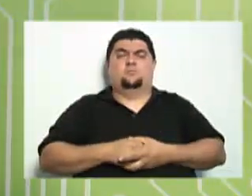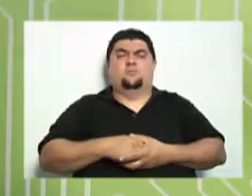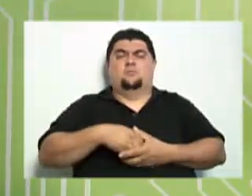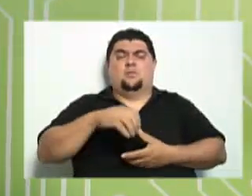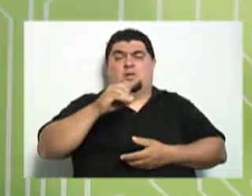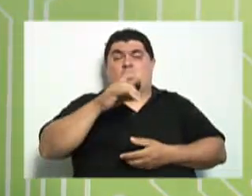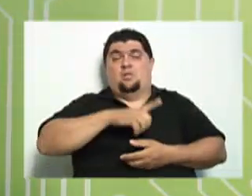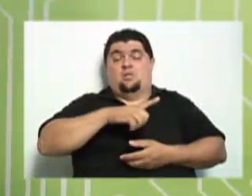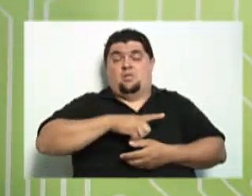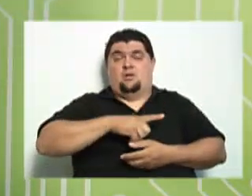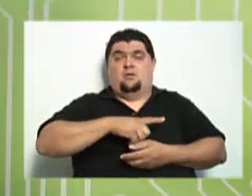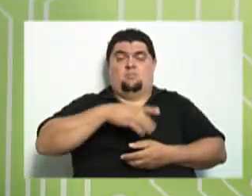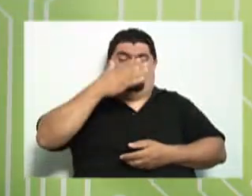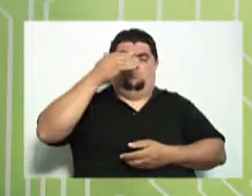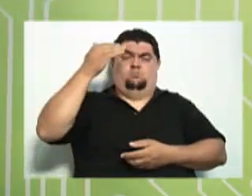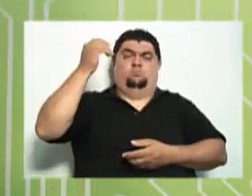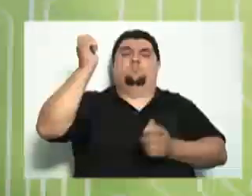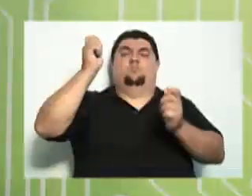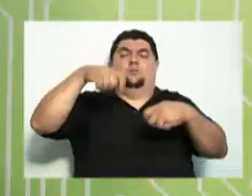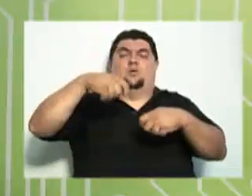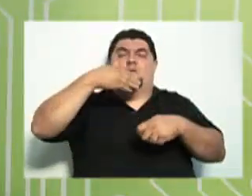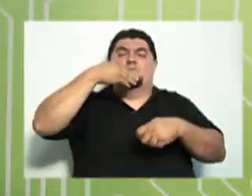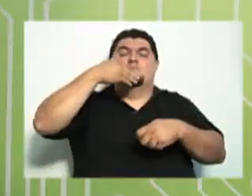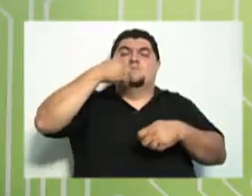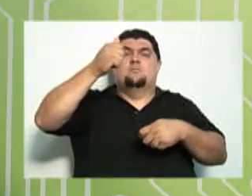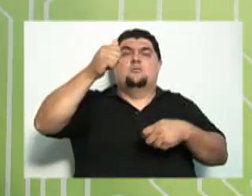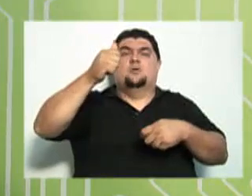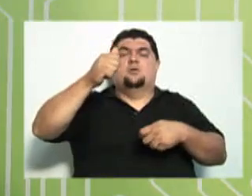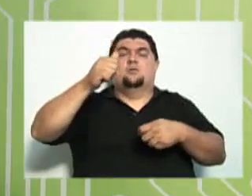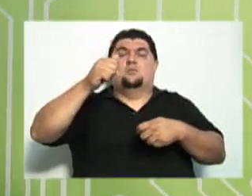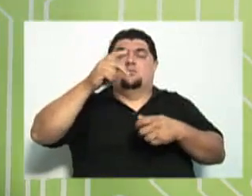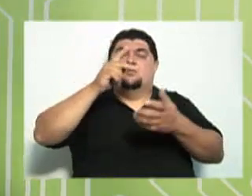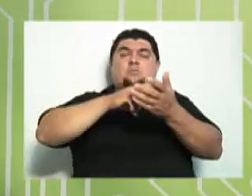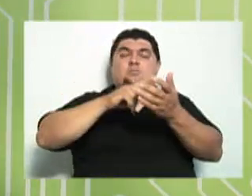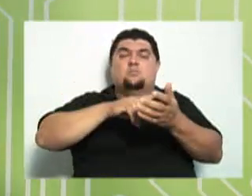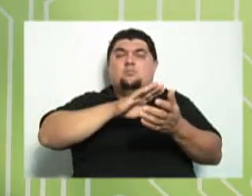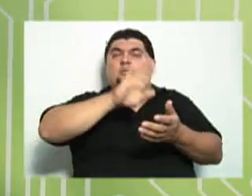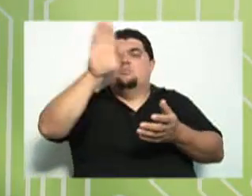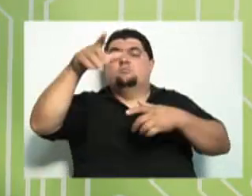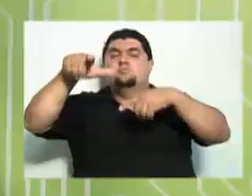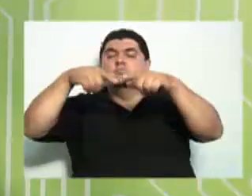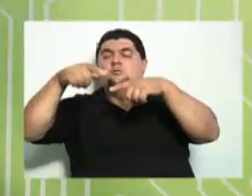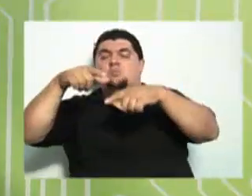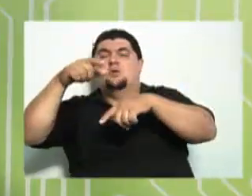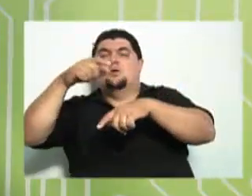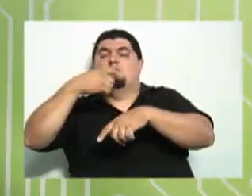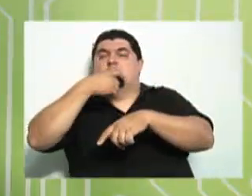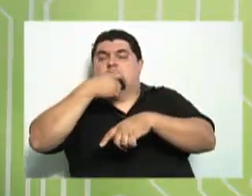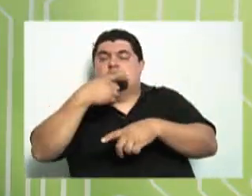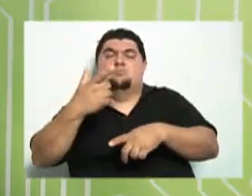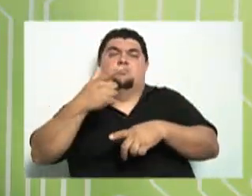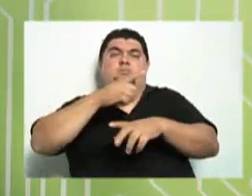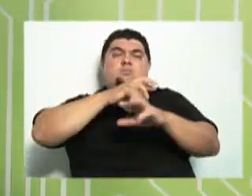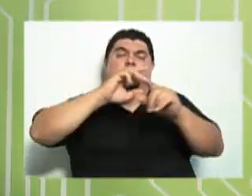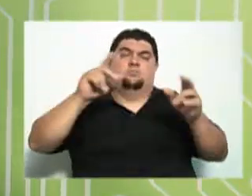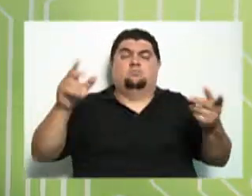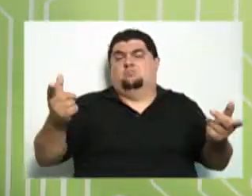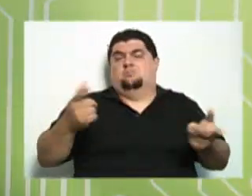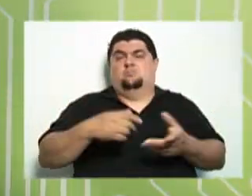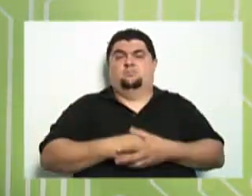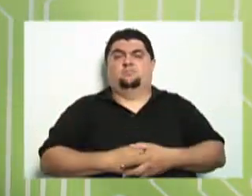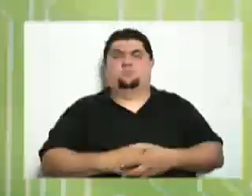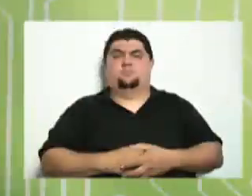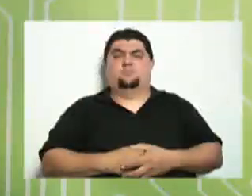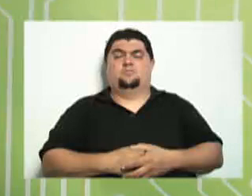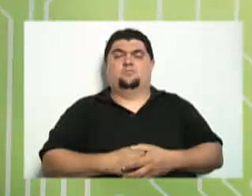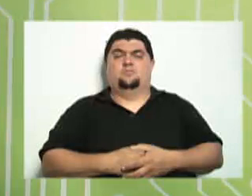ter sucesso, às vezes é muito menor do que se essa mesma pessoa pegasse um avião e fosse trabalhar lá nos Estados Unidos, na década passada. Pense